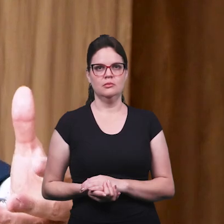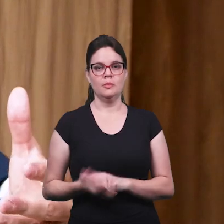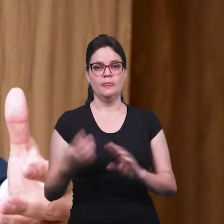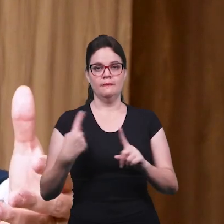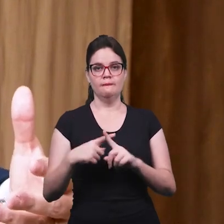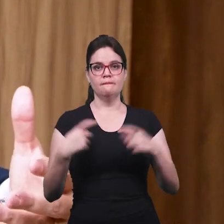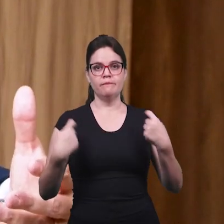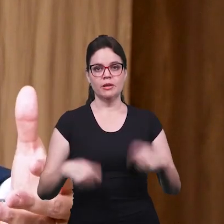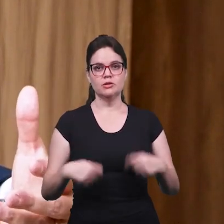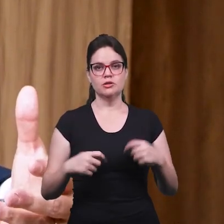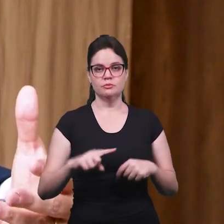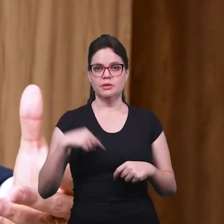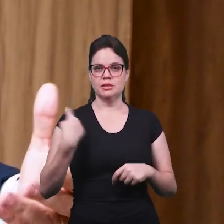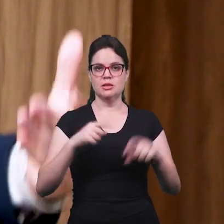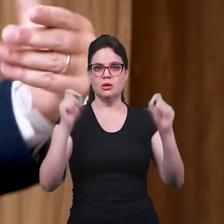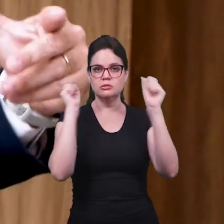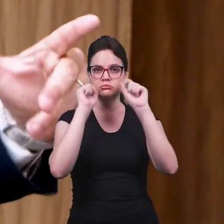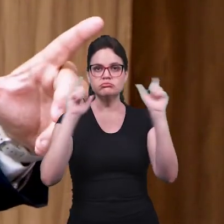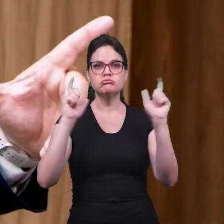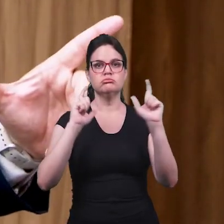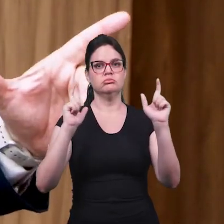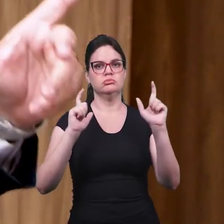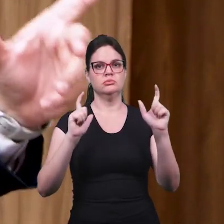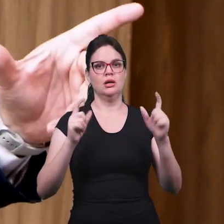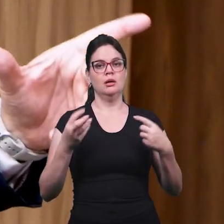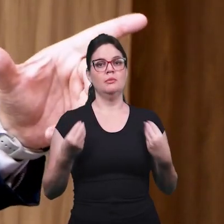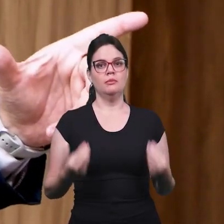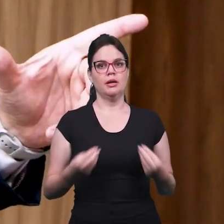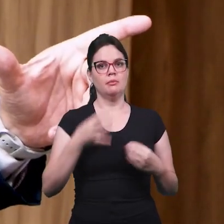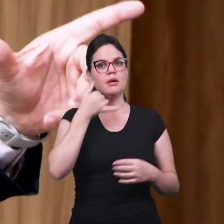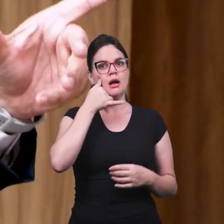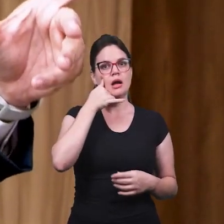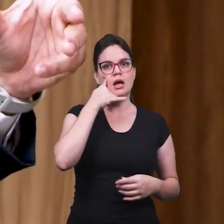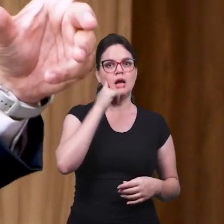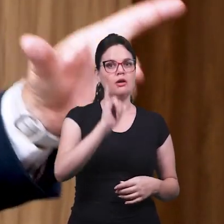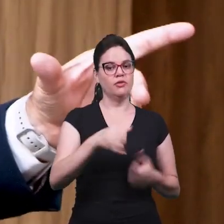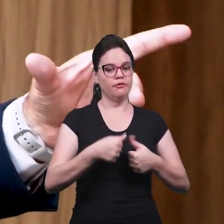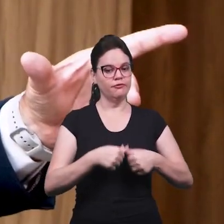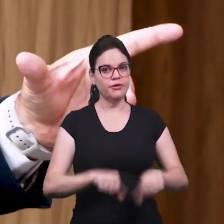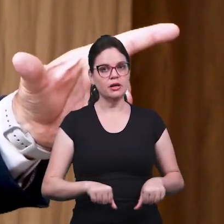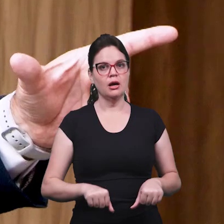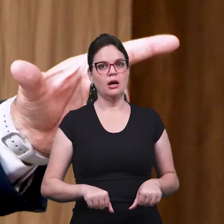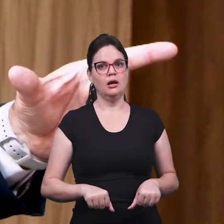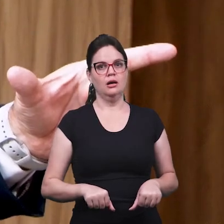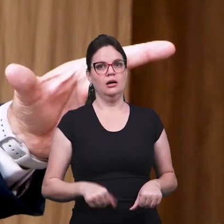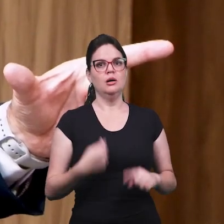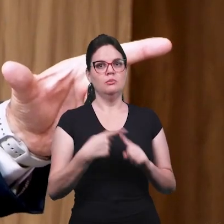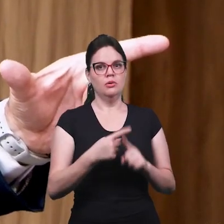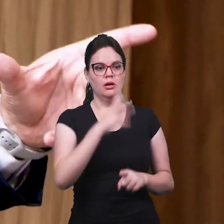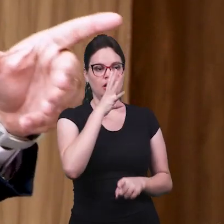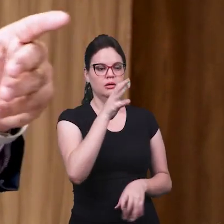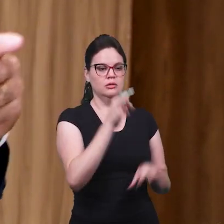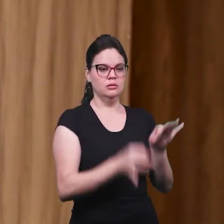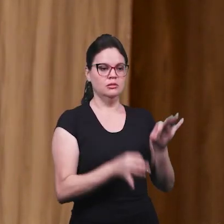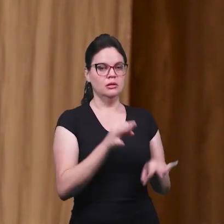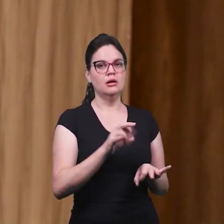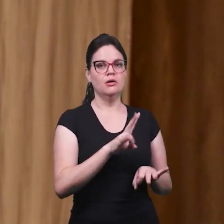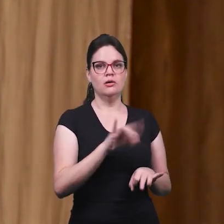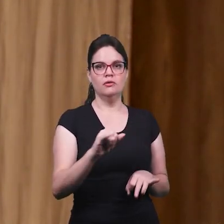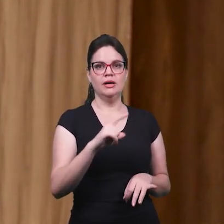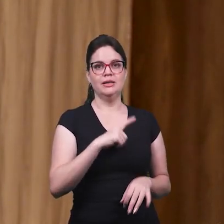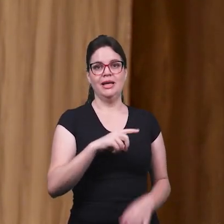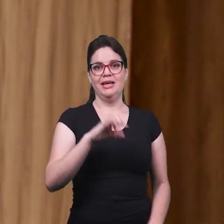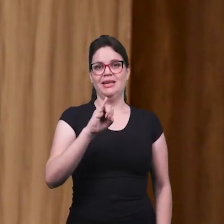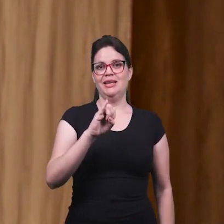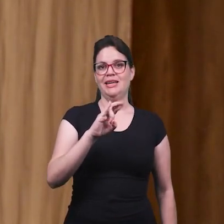que nos é dado para fugirmos disso, fugirmos dessa grande ira que haverá sobre o mundo.